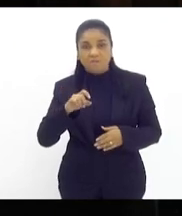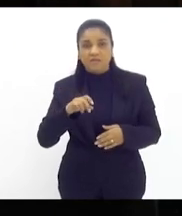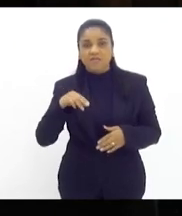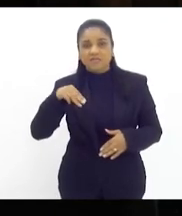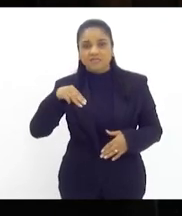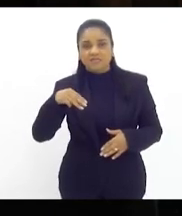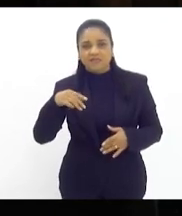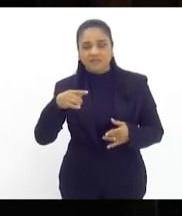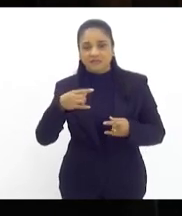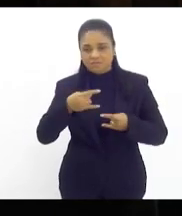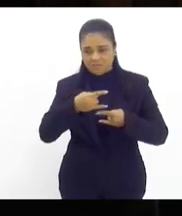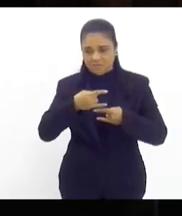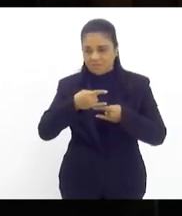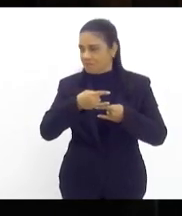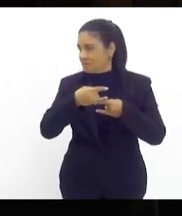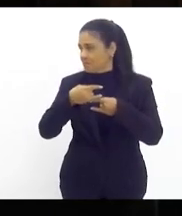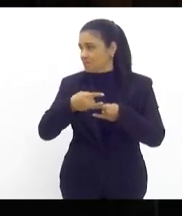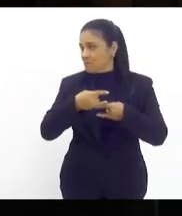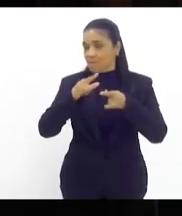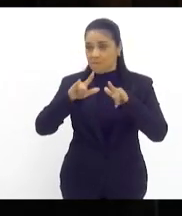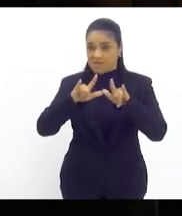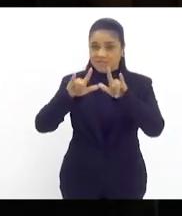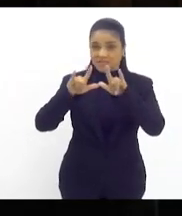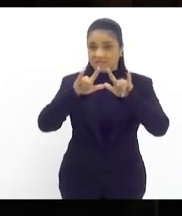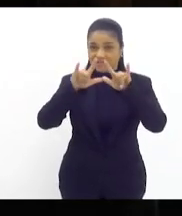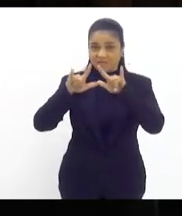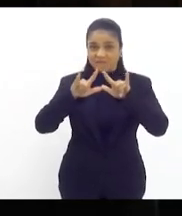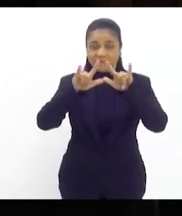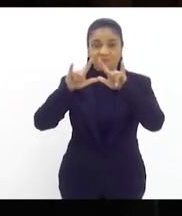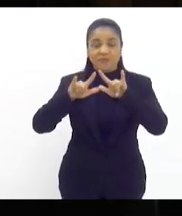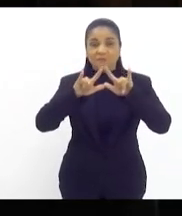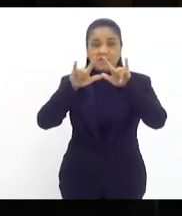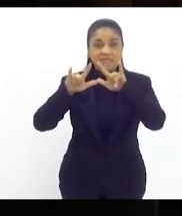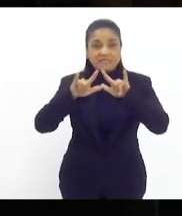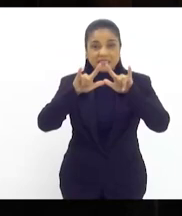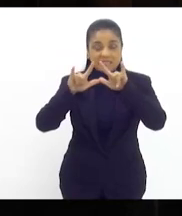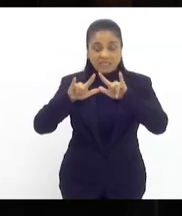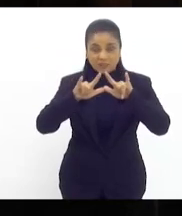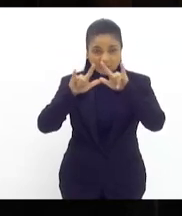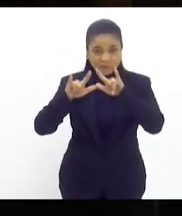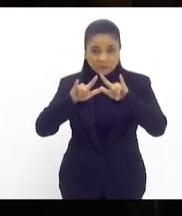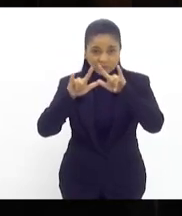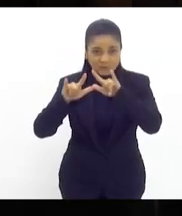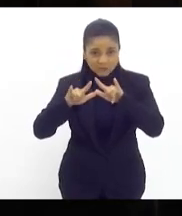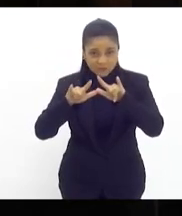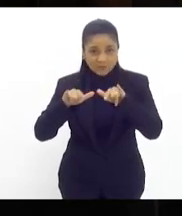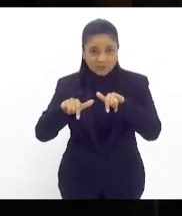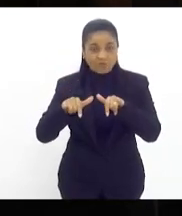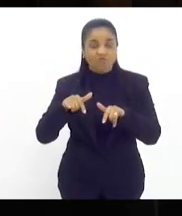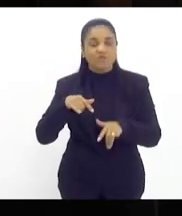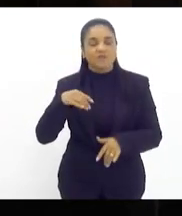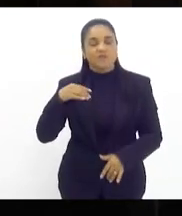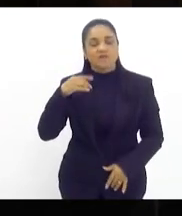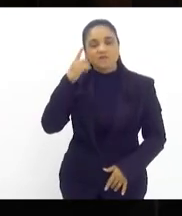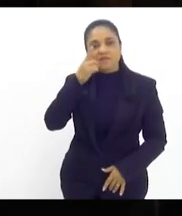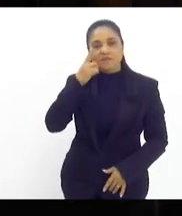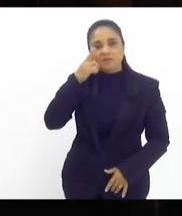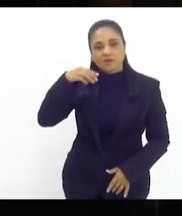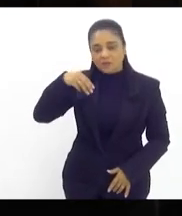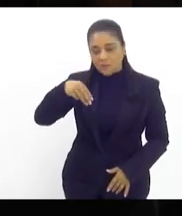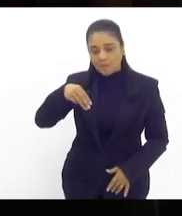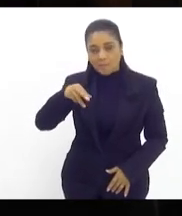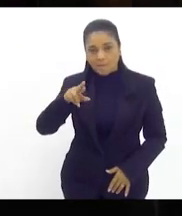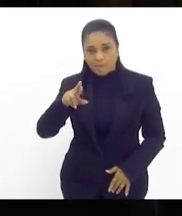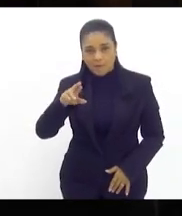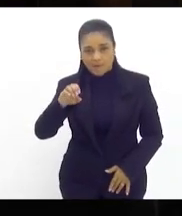tem um braço armado em seu favor um deputado Marcelo Freixo tinha um braço